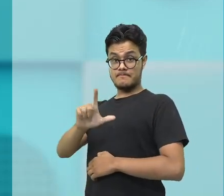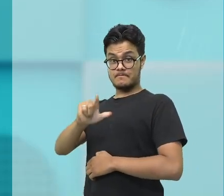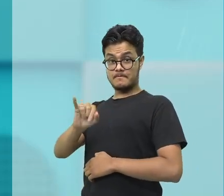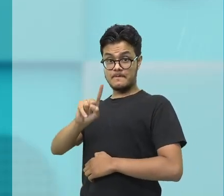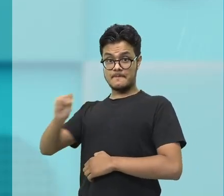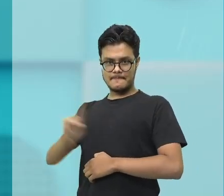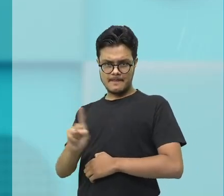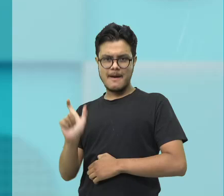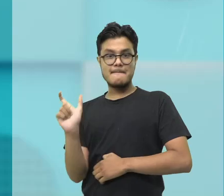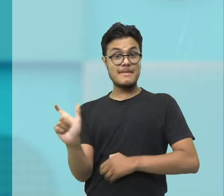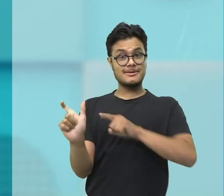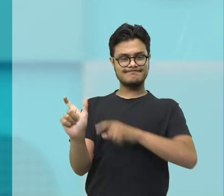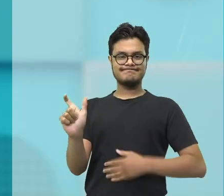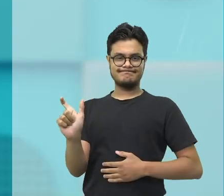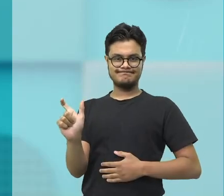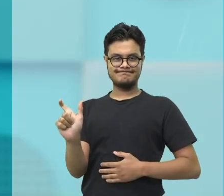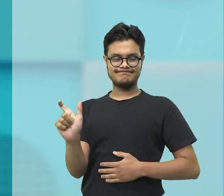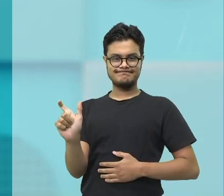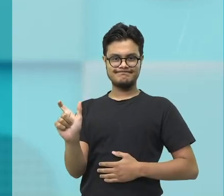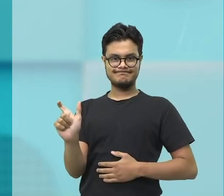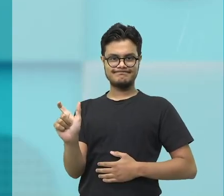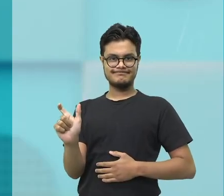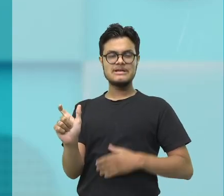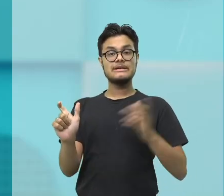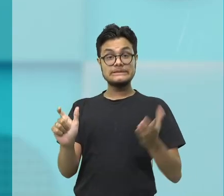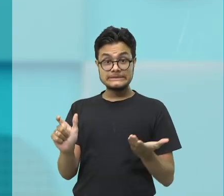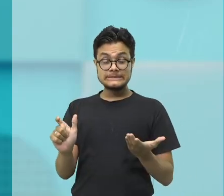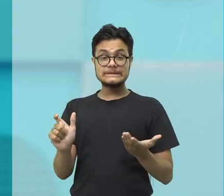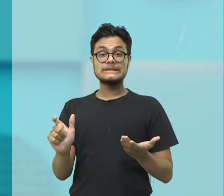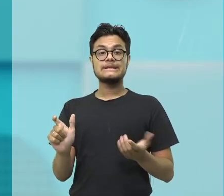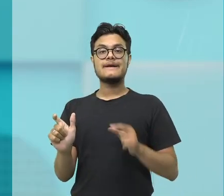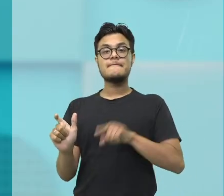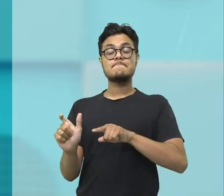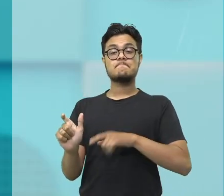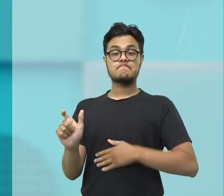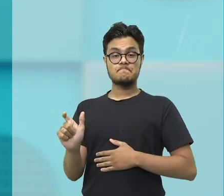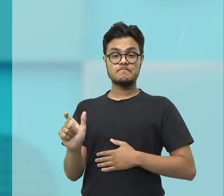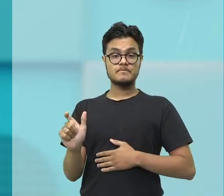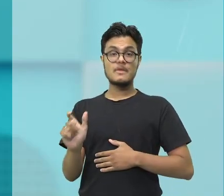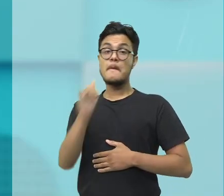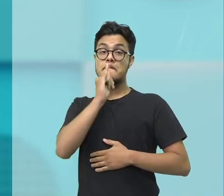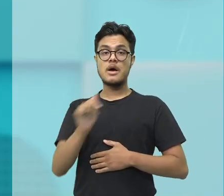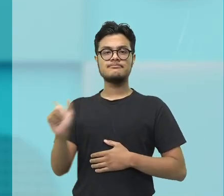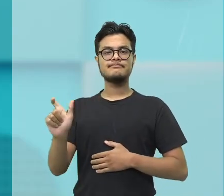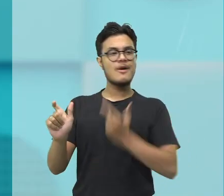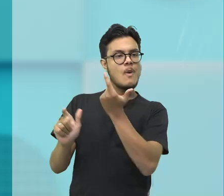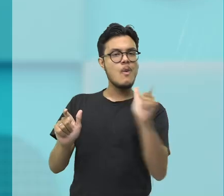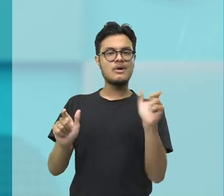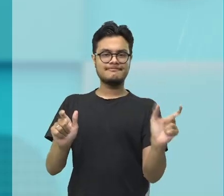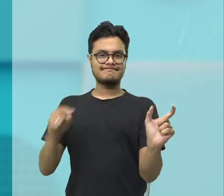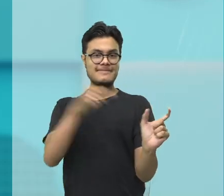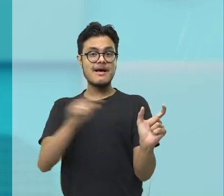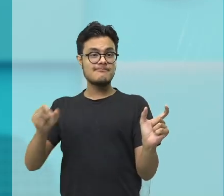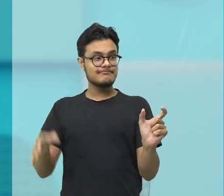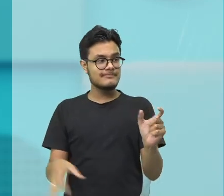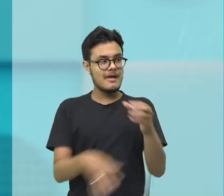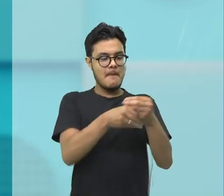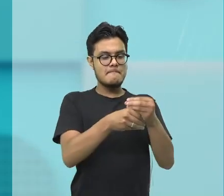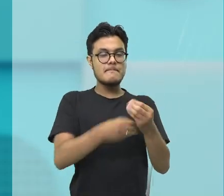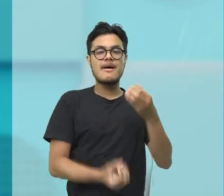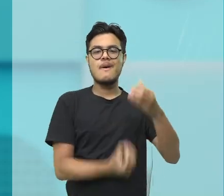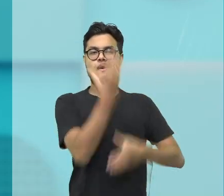palavra feliz, eu estou fazendo uma formação de palavras. E nós